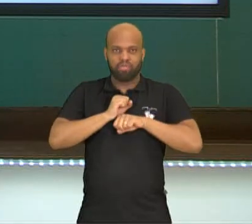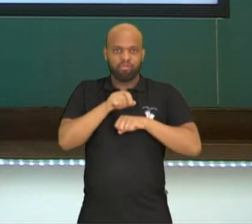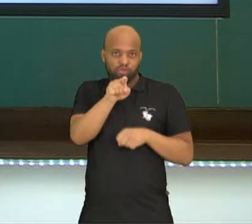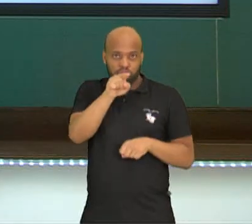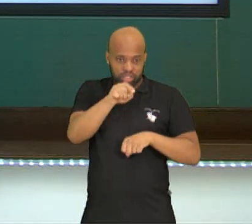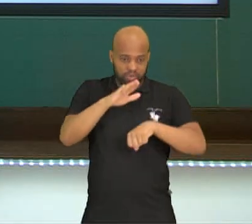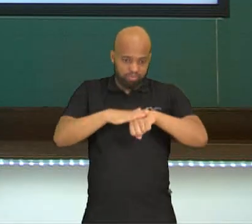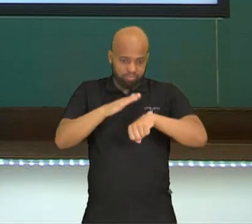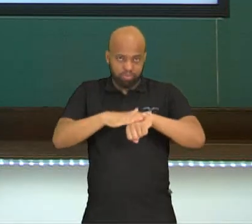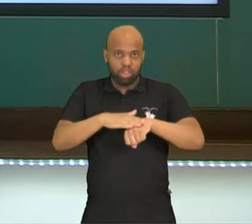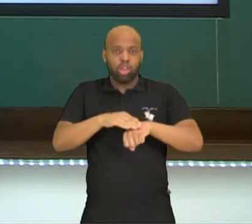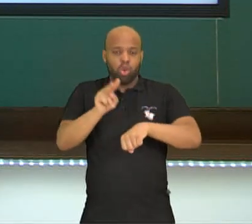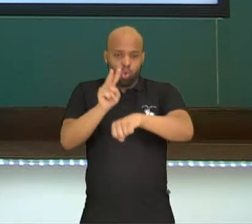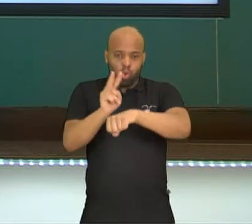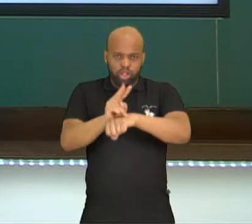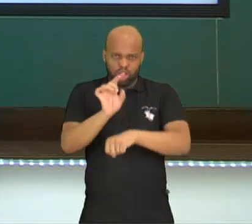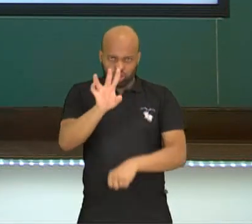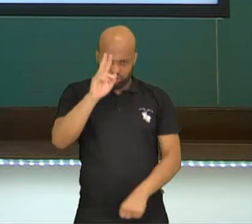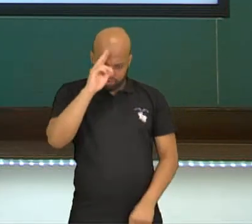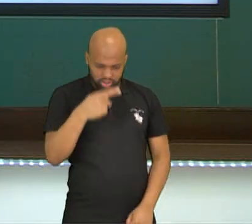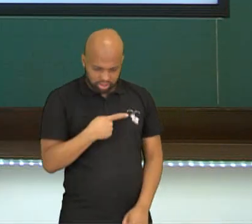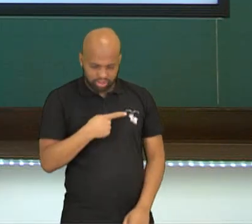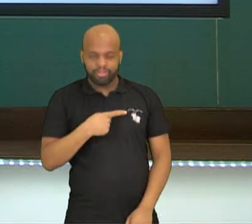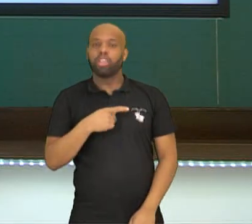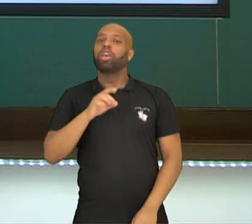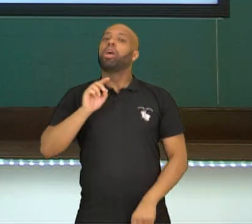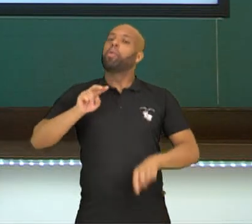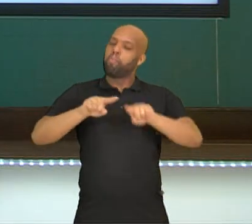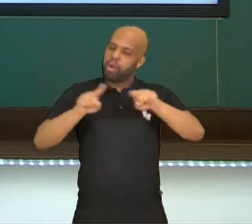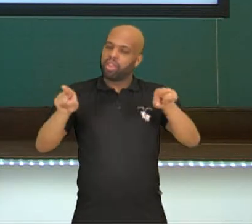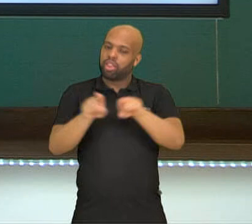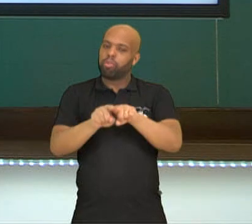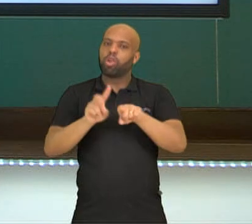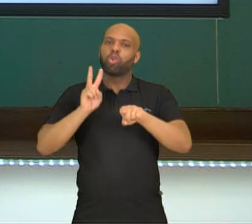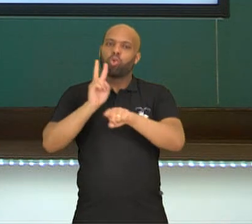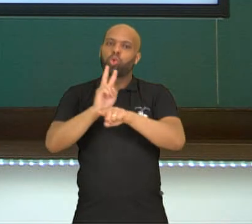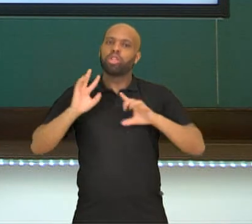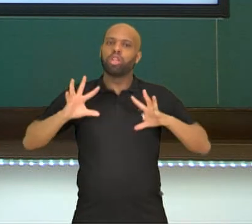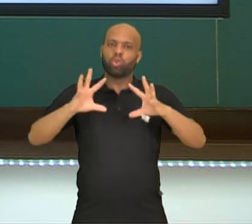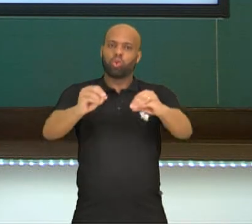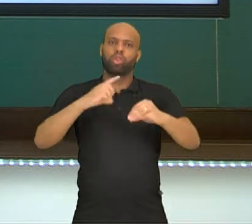está cuidando apenas de você, mas você está cuidando de todos